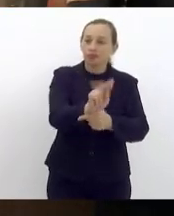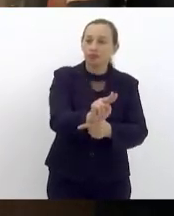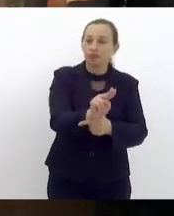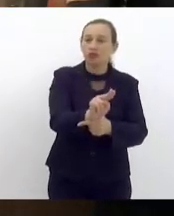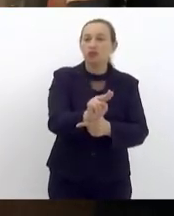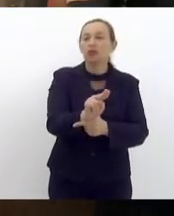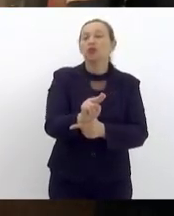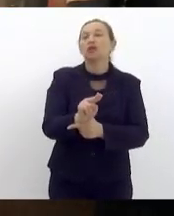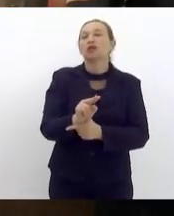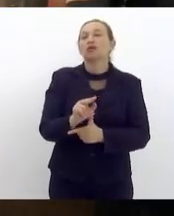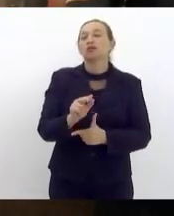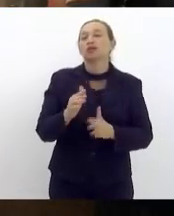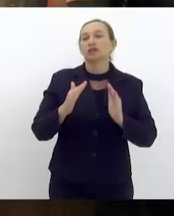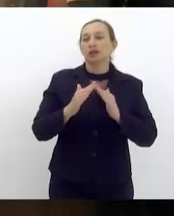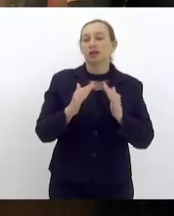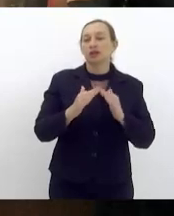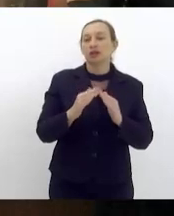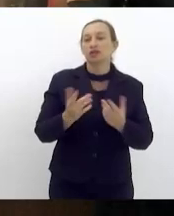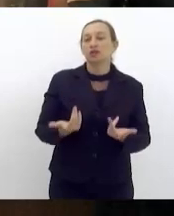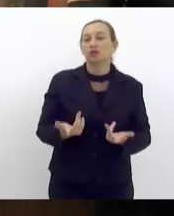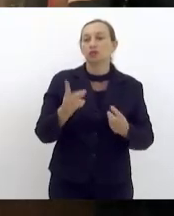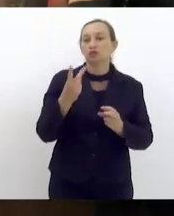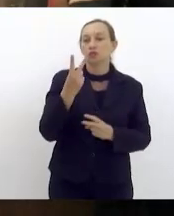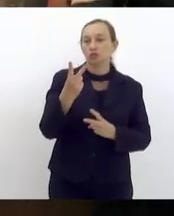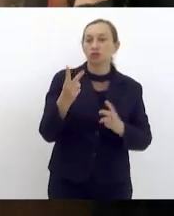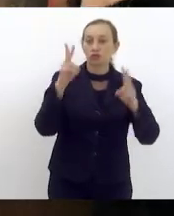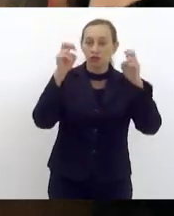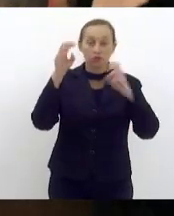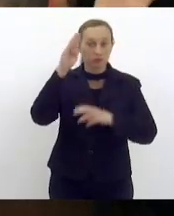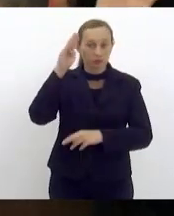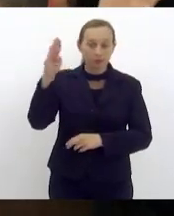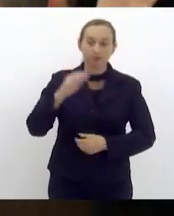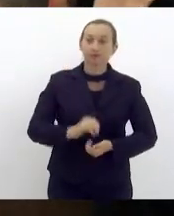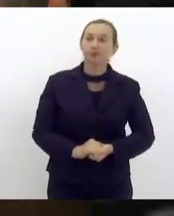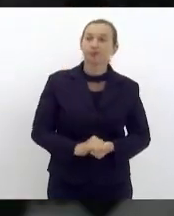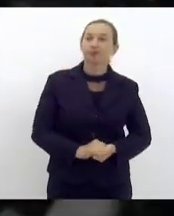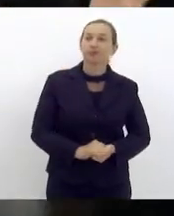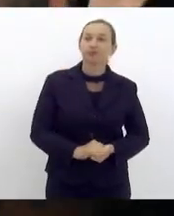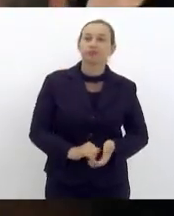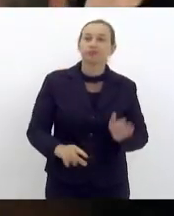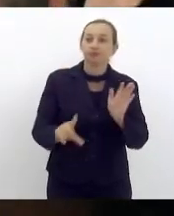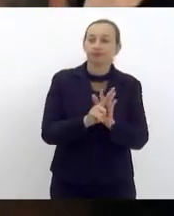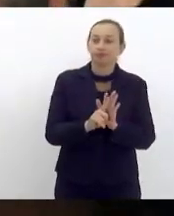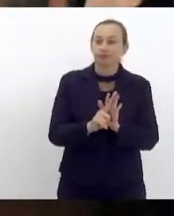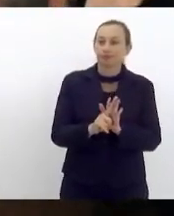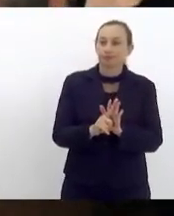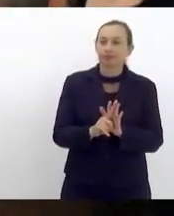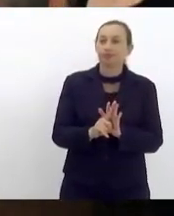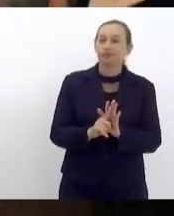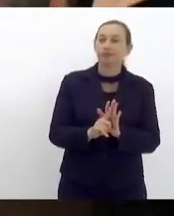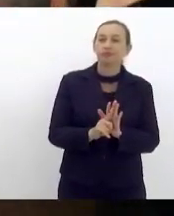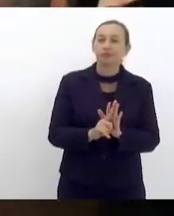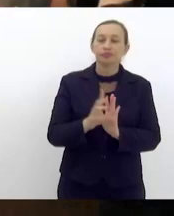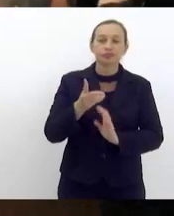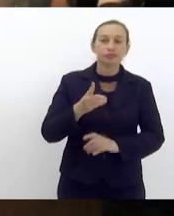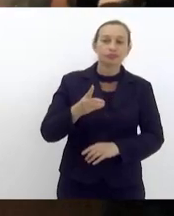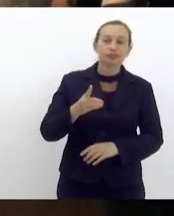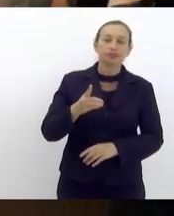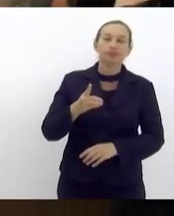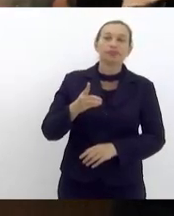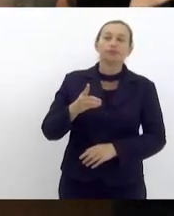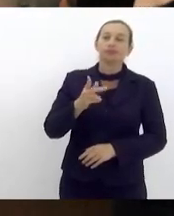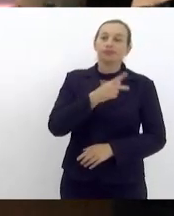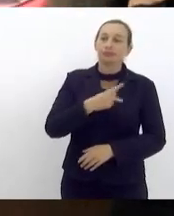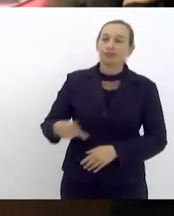sobre dois temas fundamentais primeiro deles as leis que versam inclusive uma lei da autoria do presidente brasão